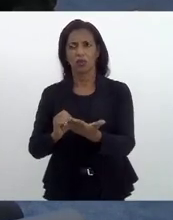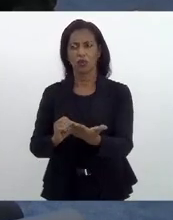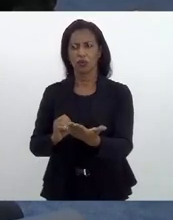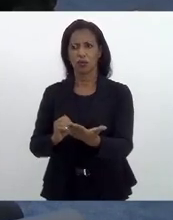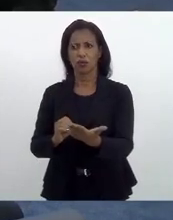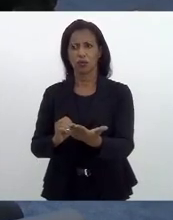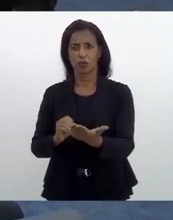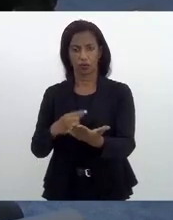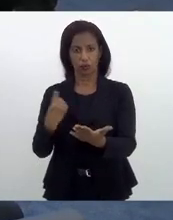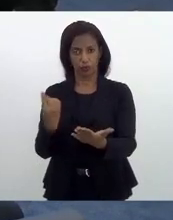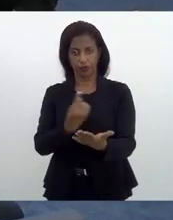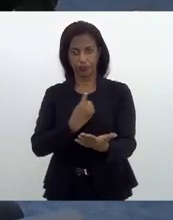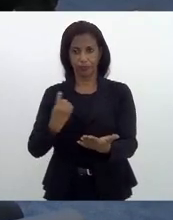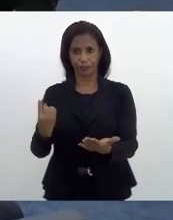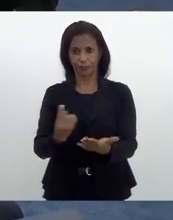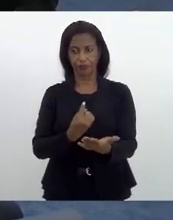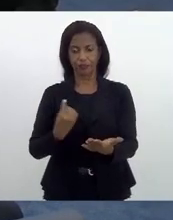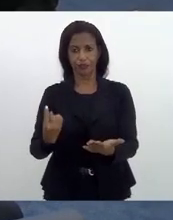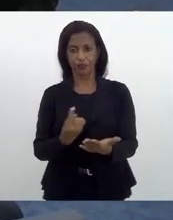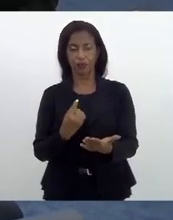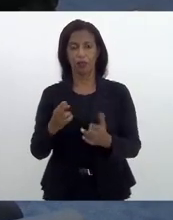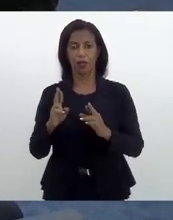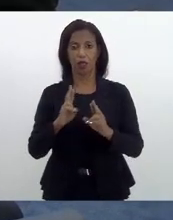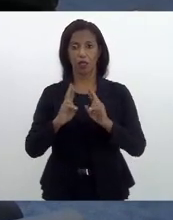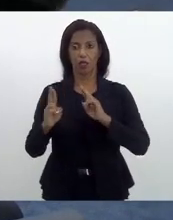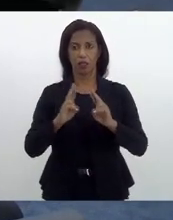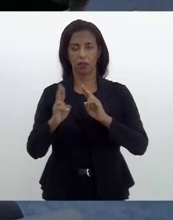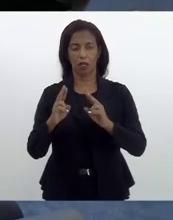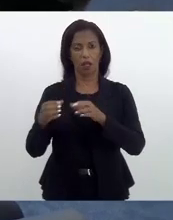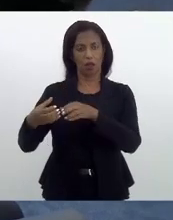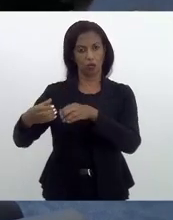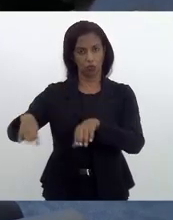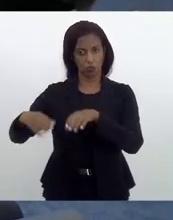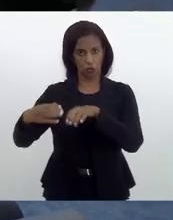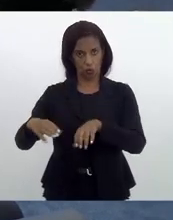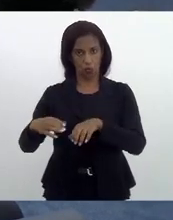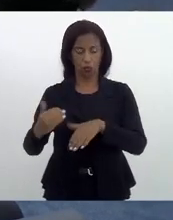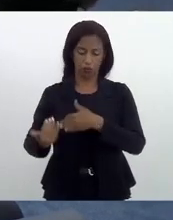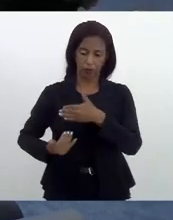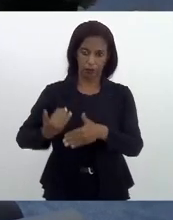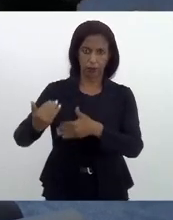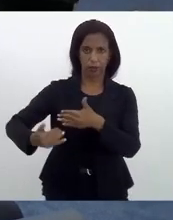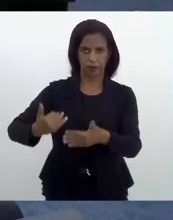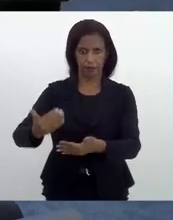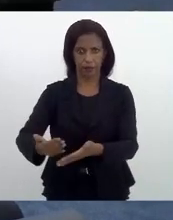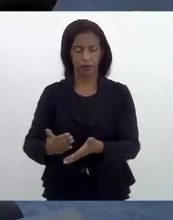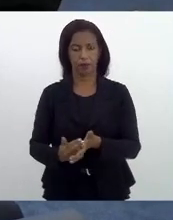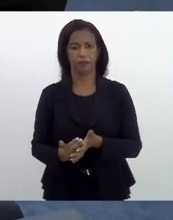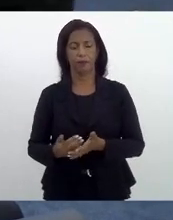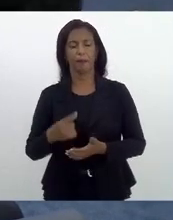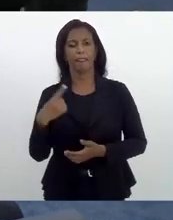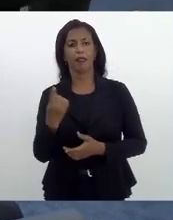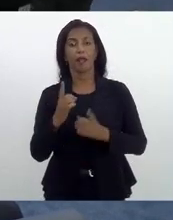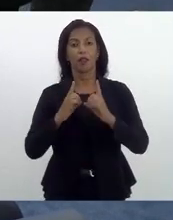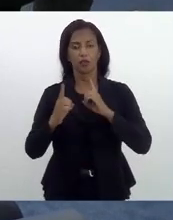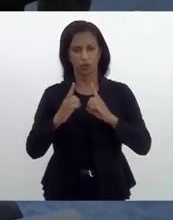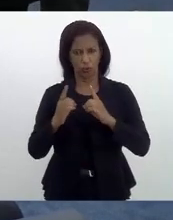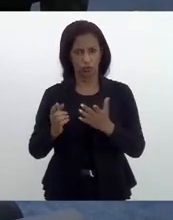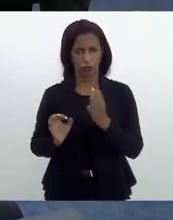nós, nós, em relação aos concursos em andamento, a gente discutiu isso.